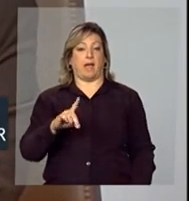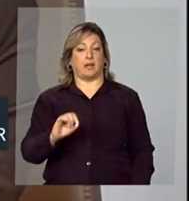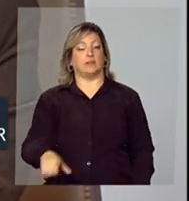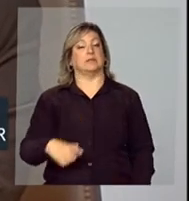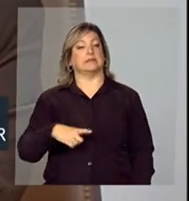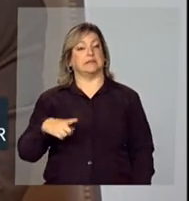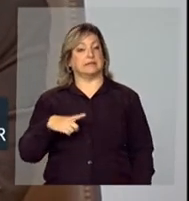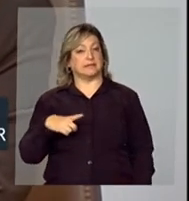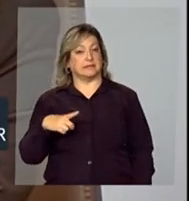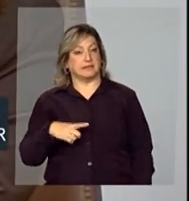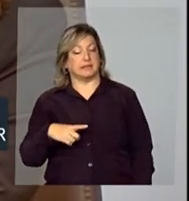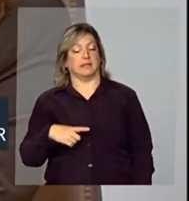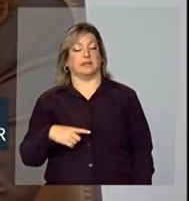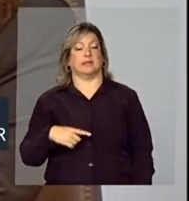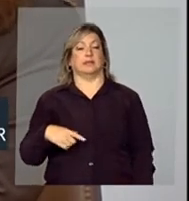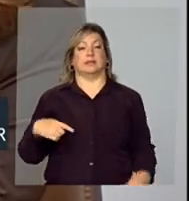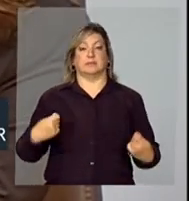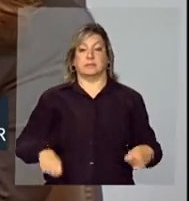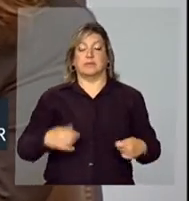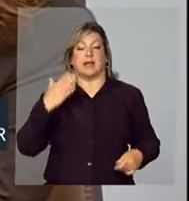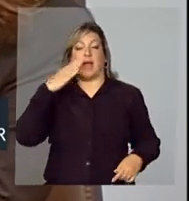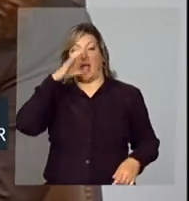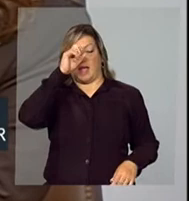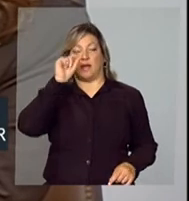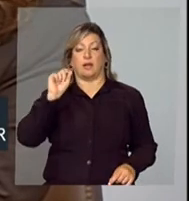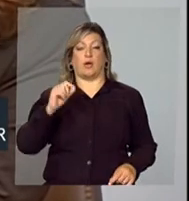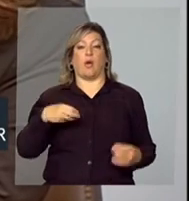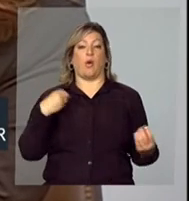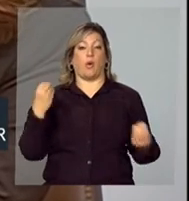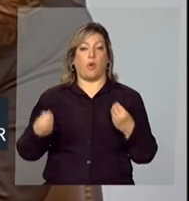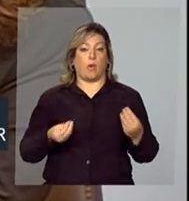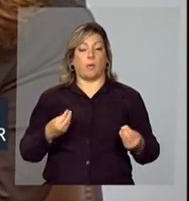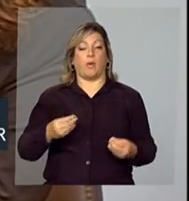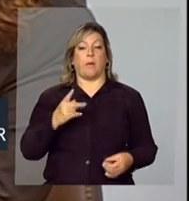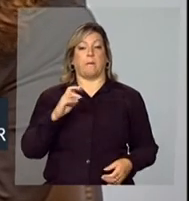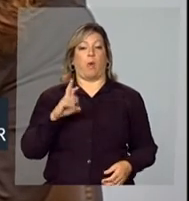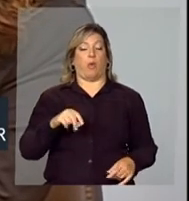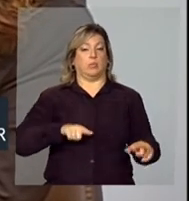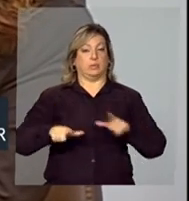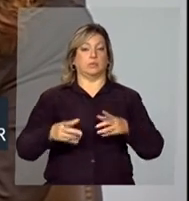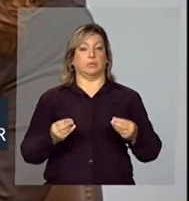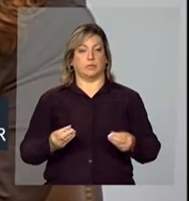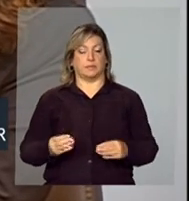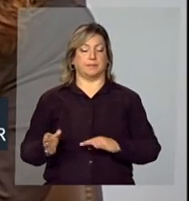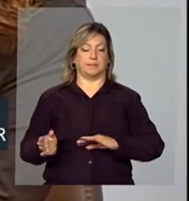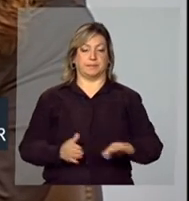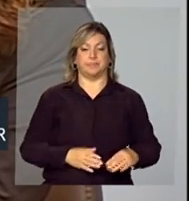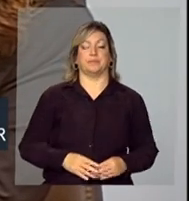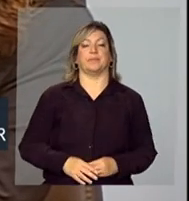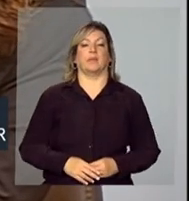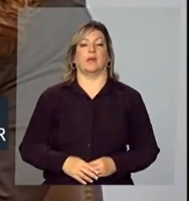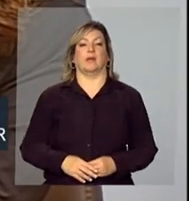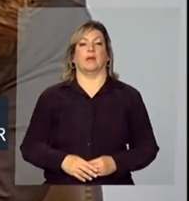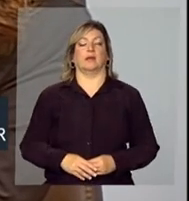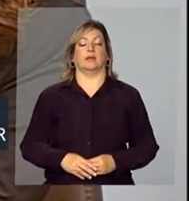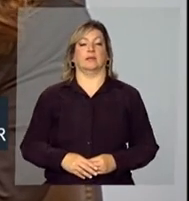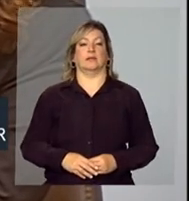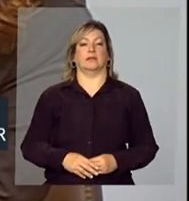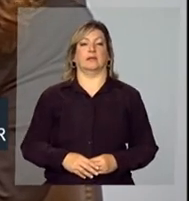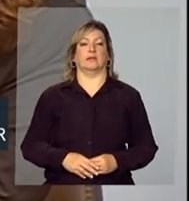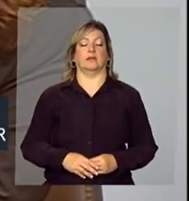tem uma lição de casa porque isso tem ocupado a vida agenda dos procons no segundo é é